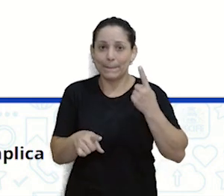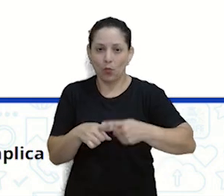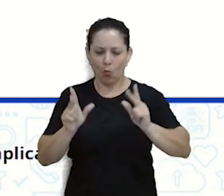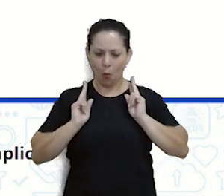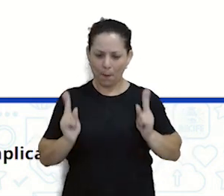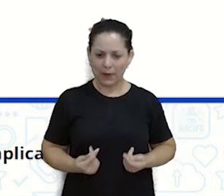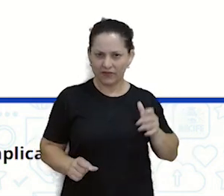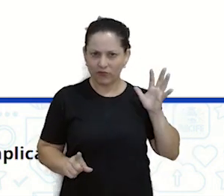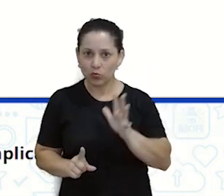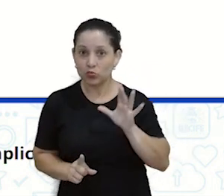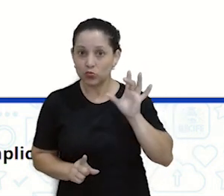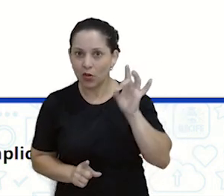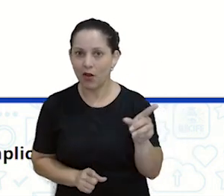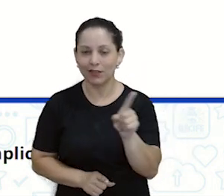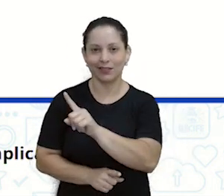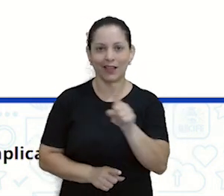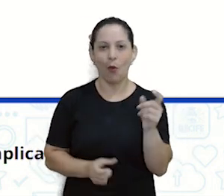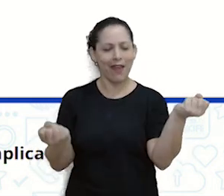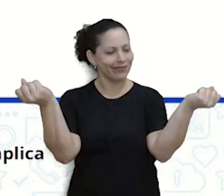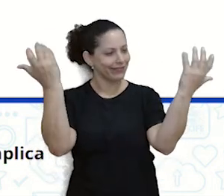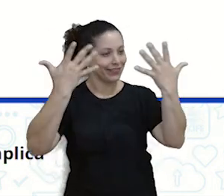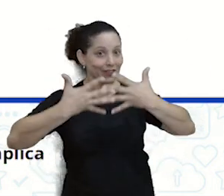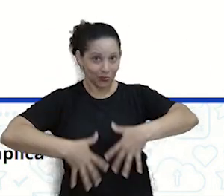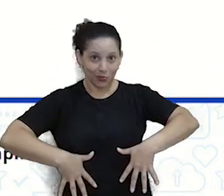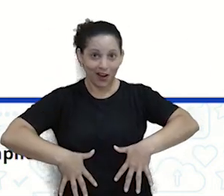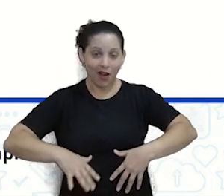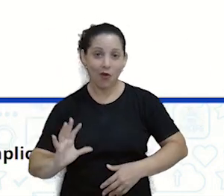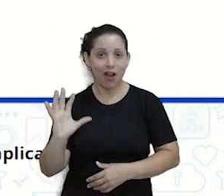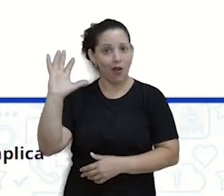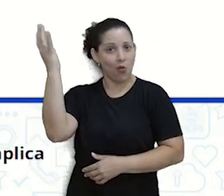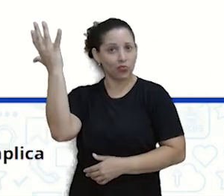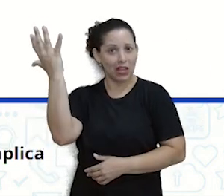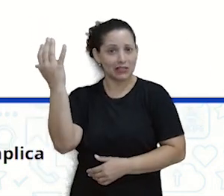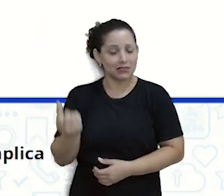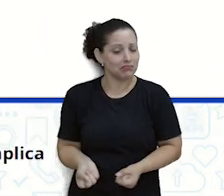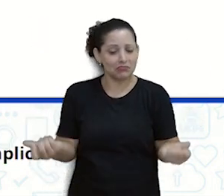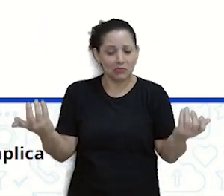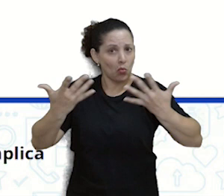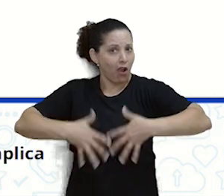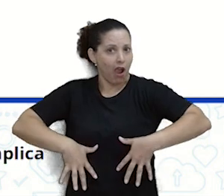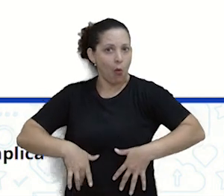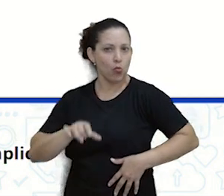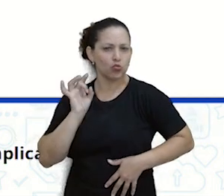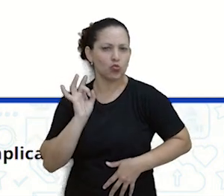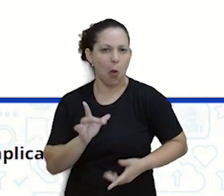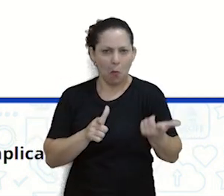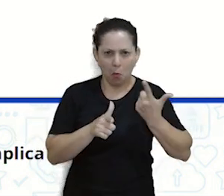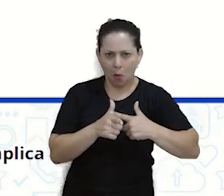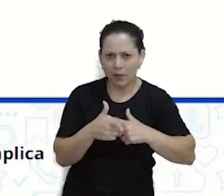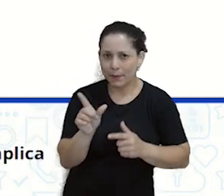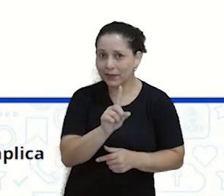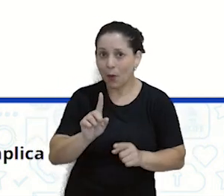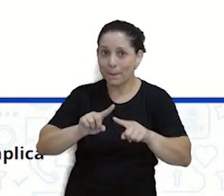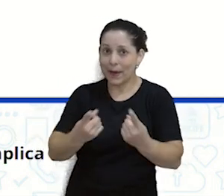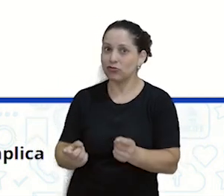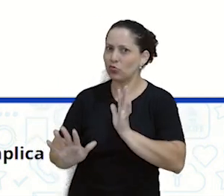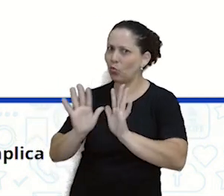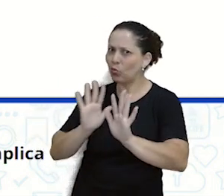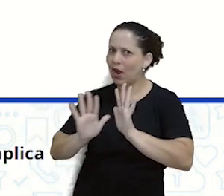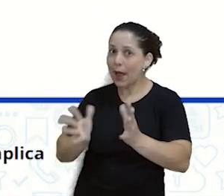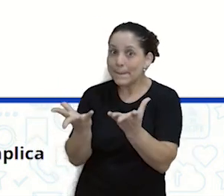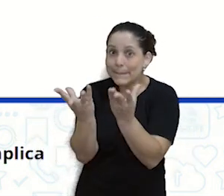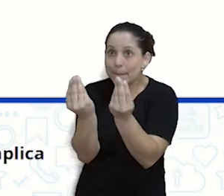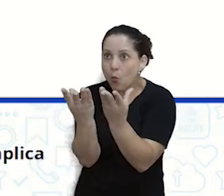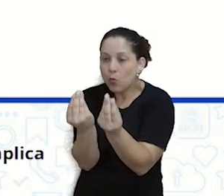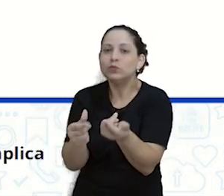homem. Afinal, é um fenômeno natural. Ocorre de maneira comum. Ele não é um problema, ele torna-se um problema. O